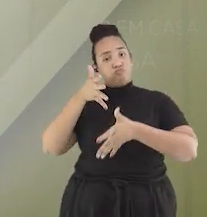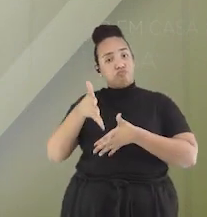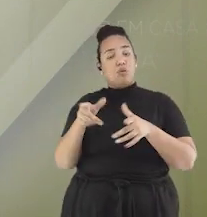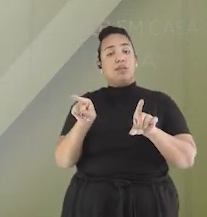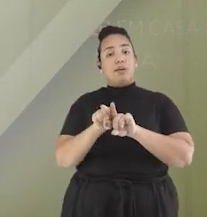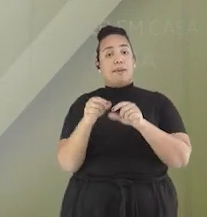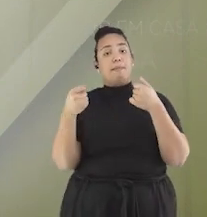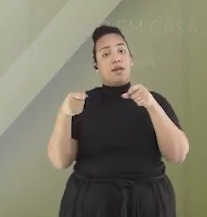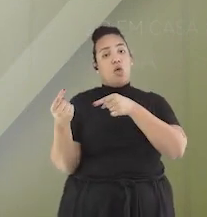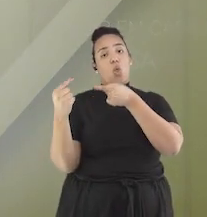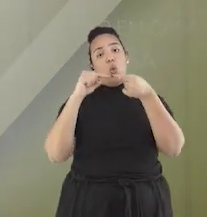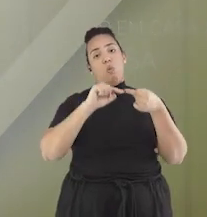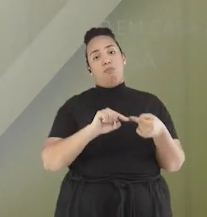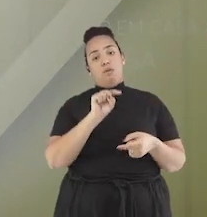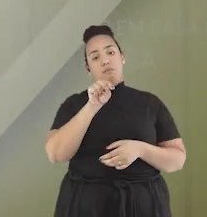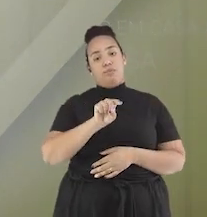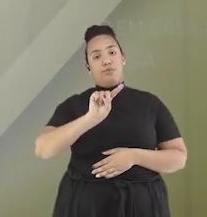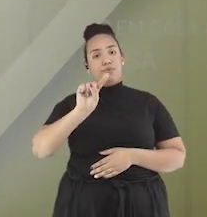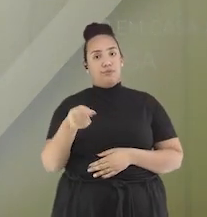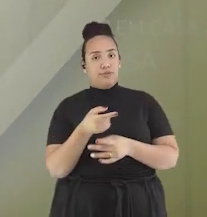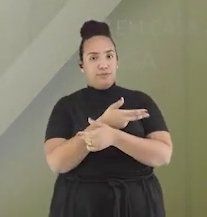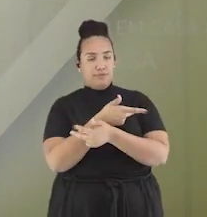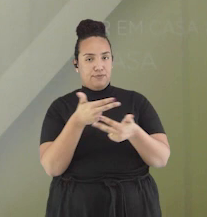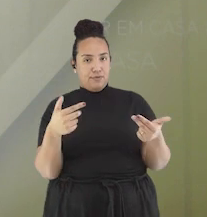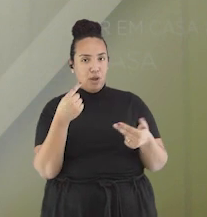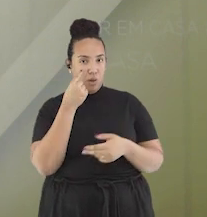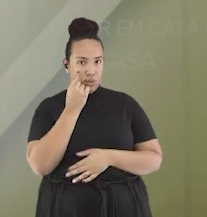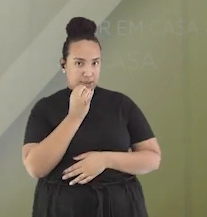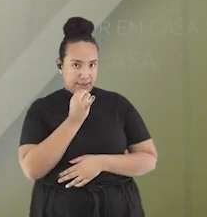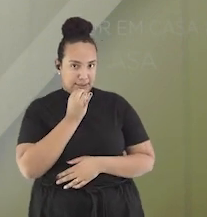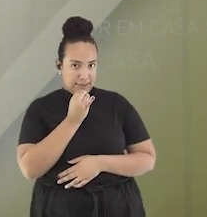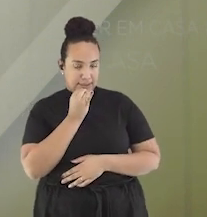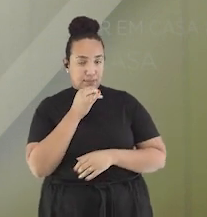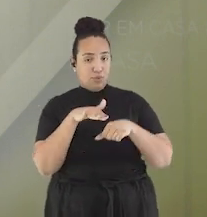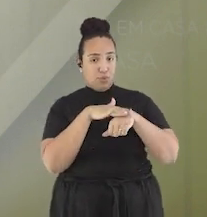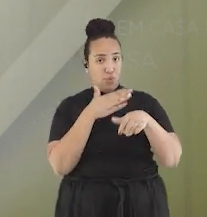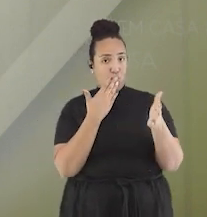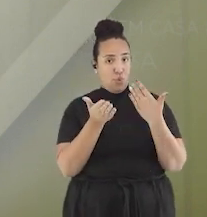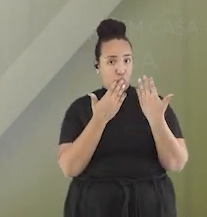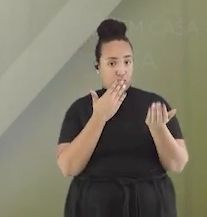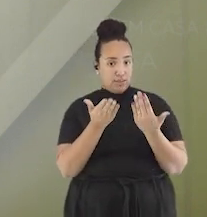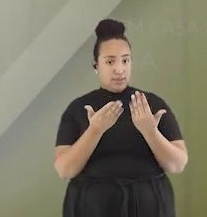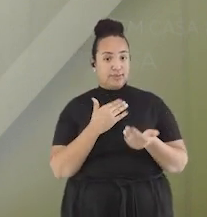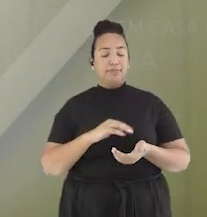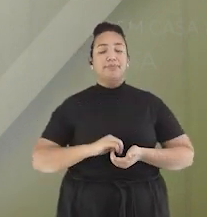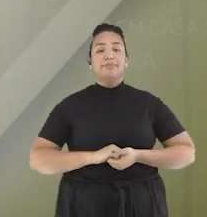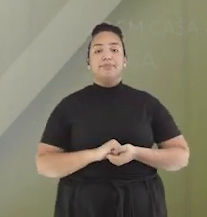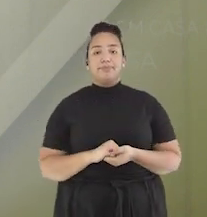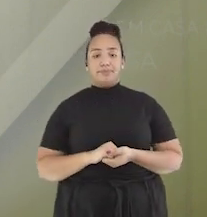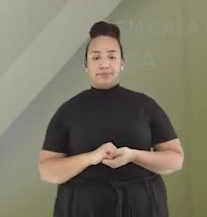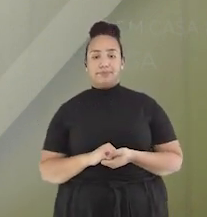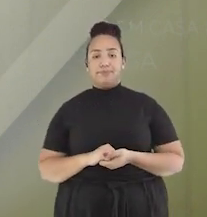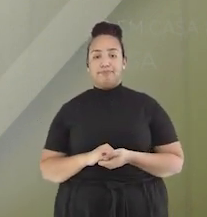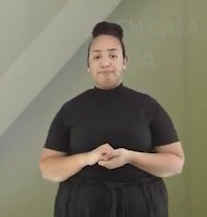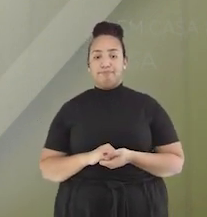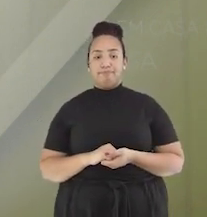pontuação. Quer ver um exemplo? Veja só. Veja só esse diálogo, acompanhe